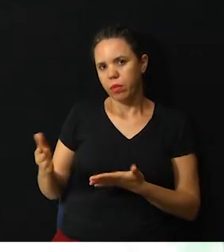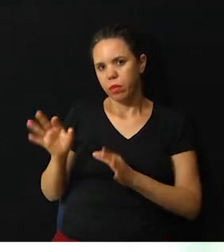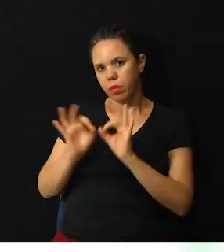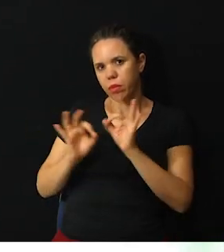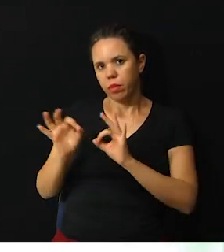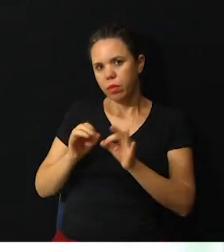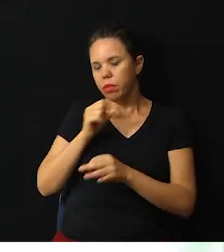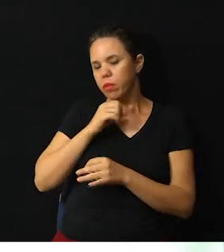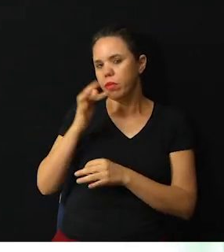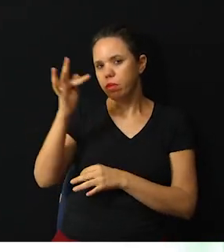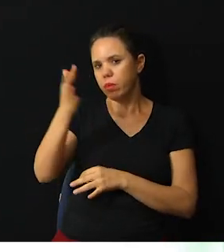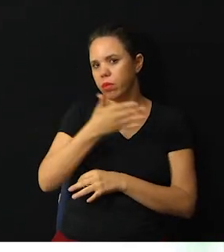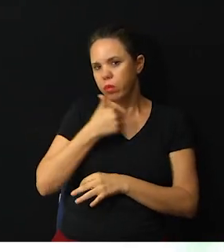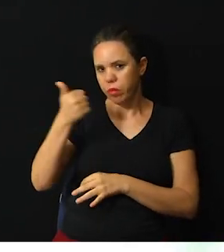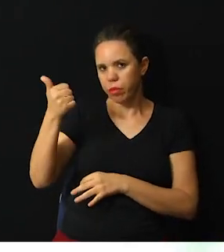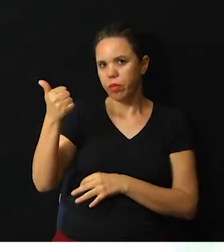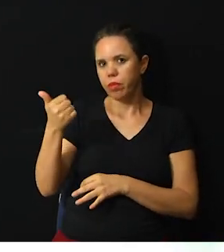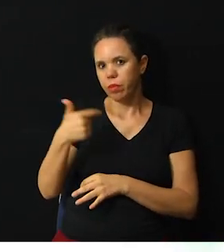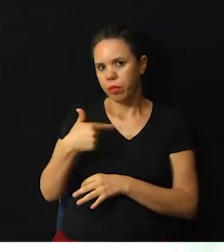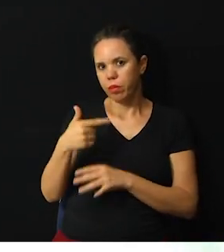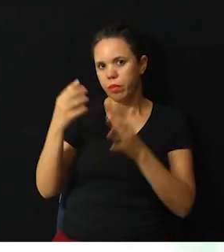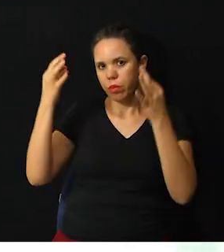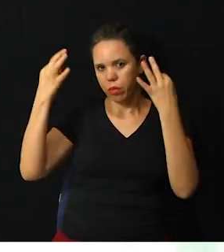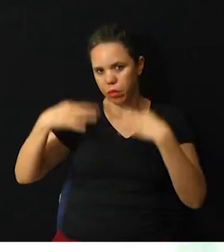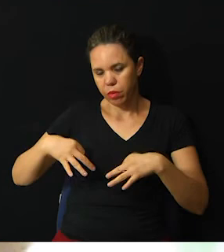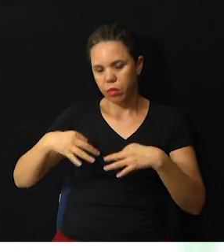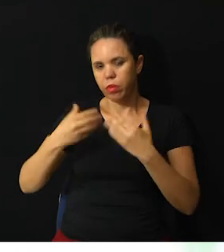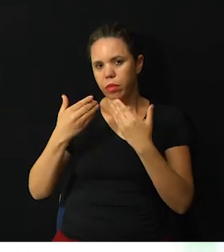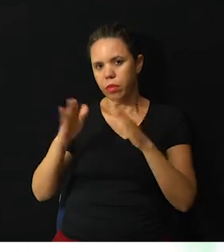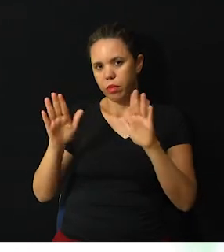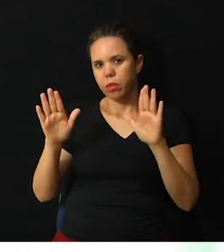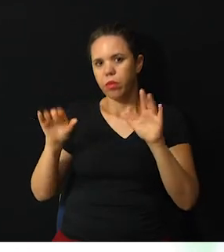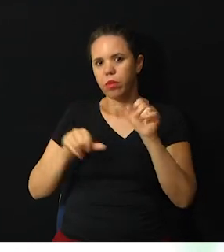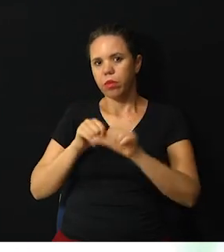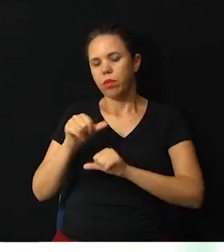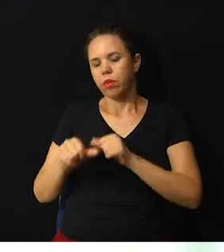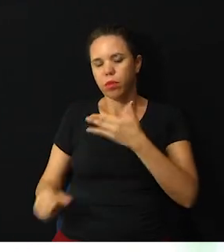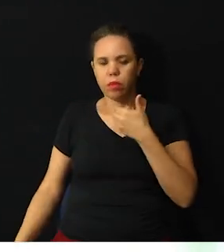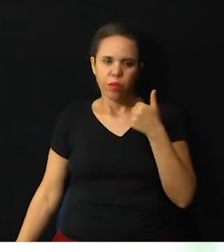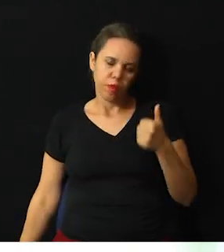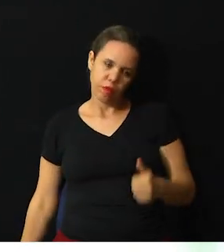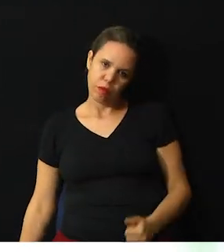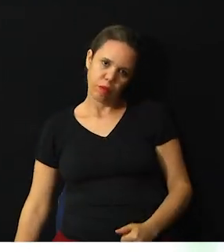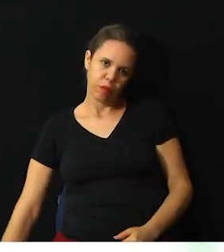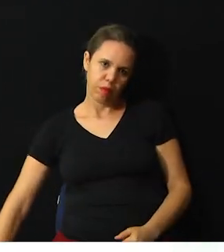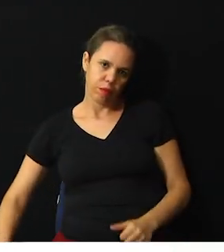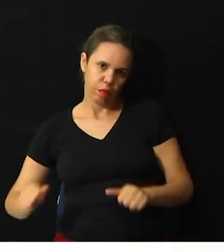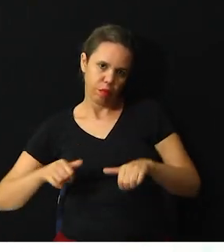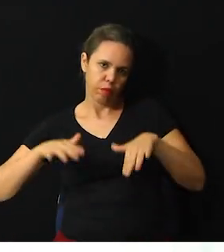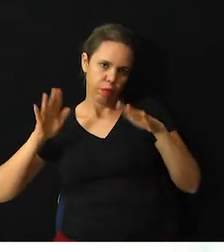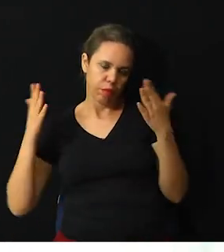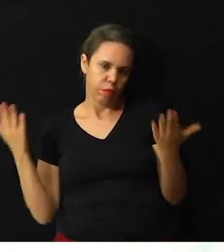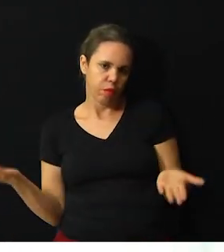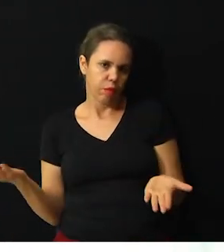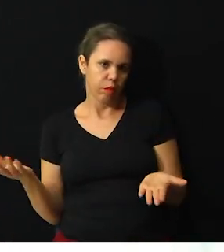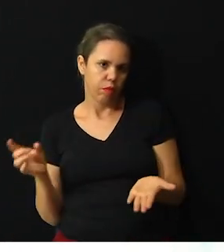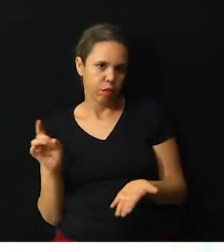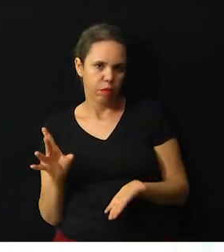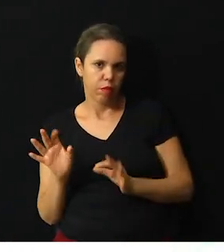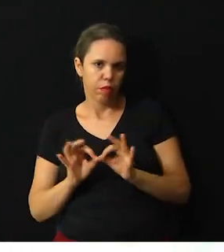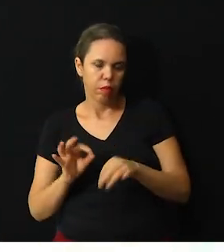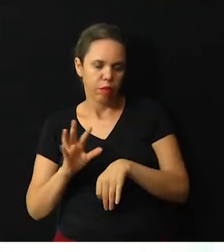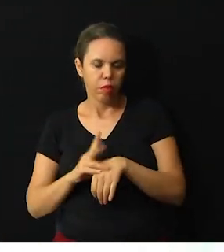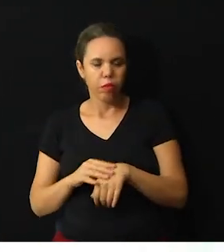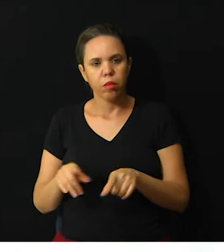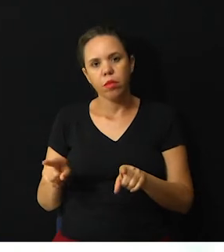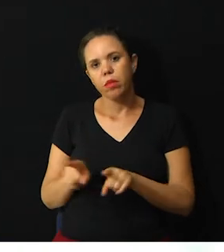a planejar a velhice de uma forma mais honesta e mais aberta e desde cedo, né? E não só